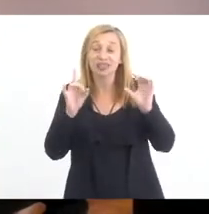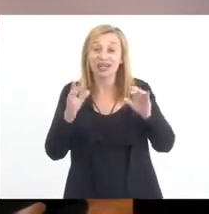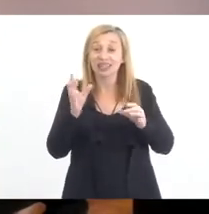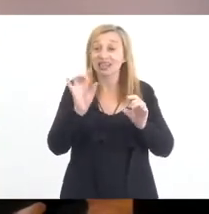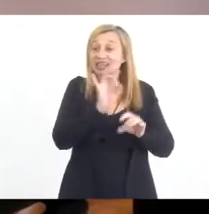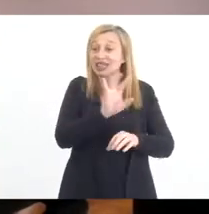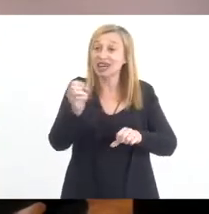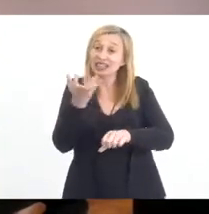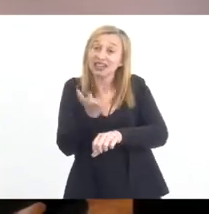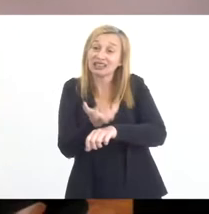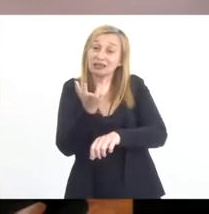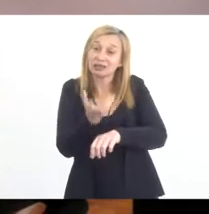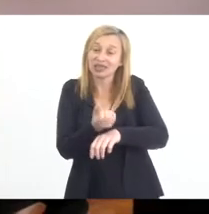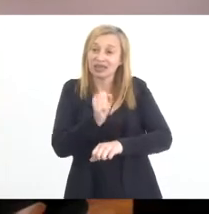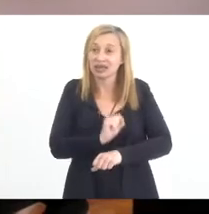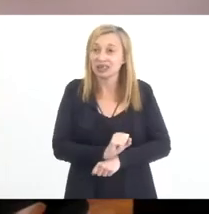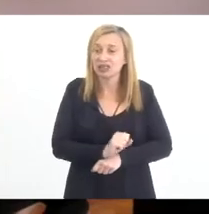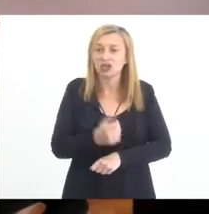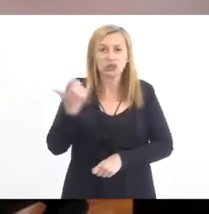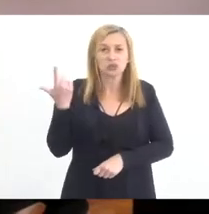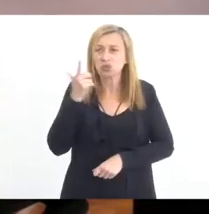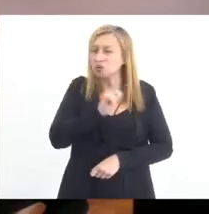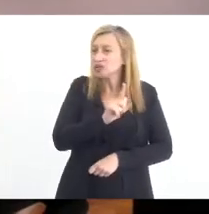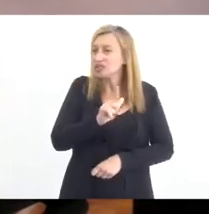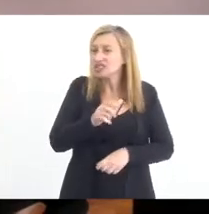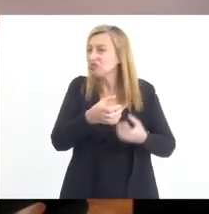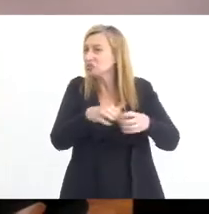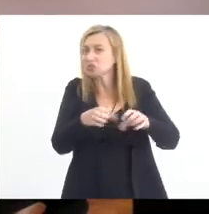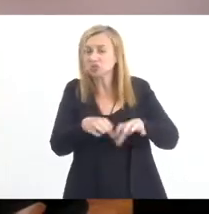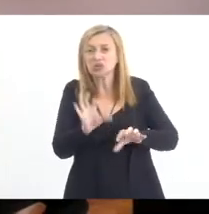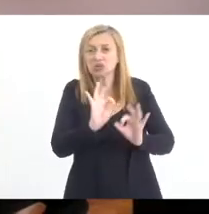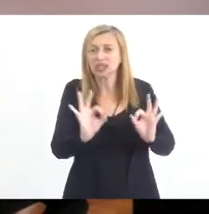suficiente. Não conseguimos fazer concurso.